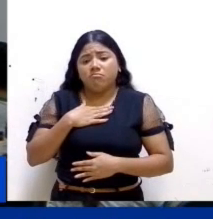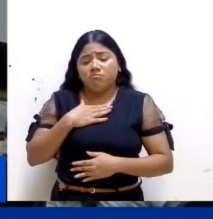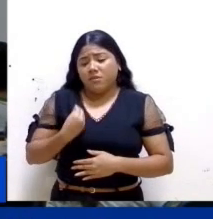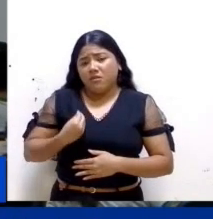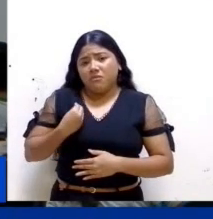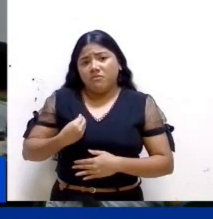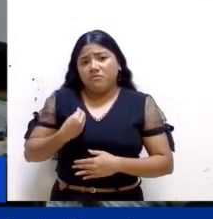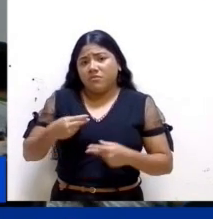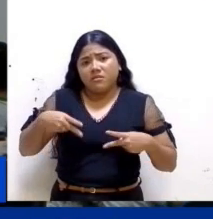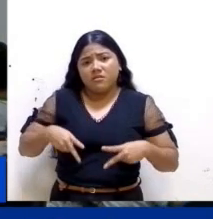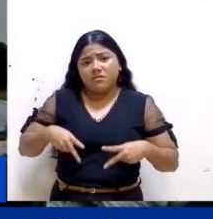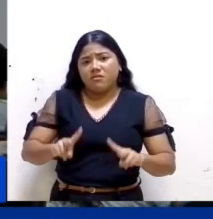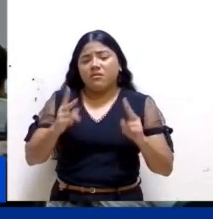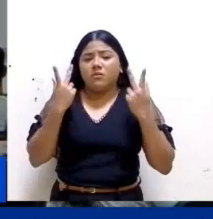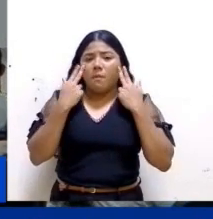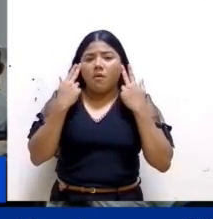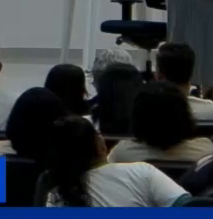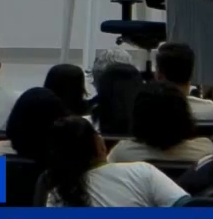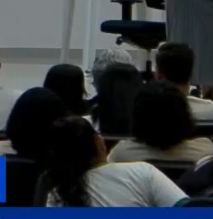que segue.